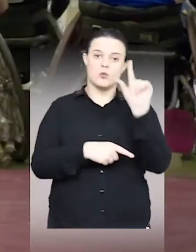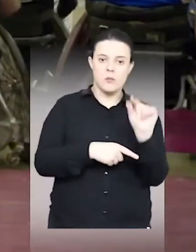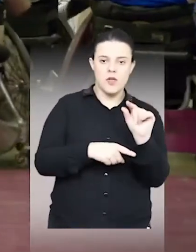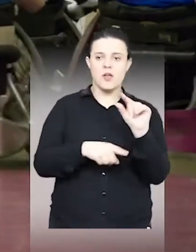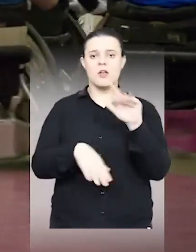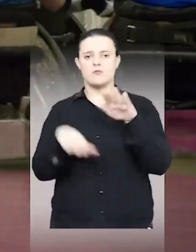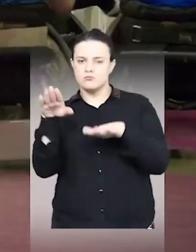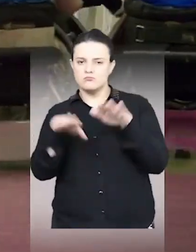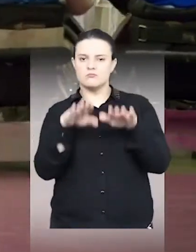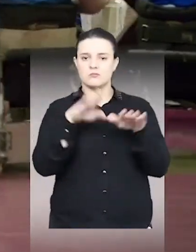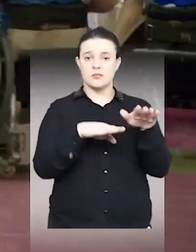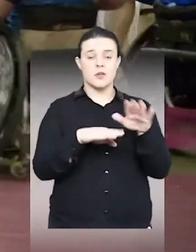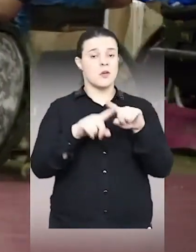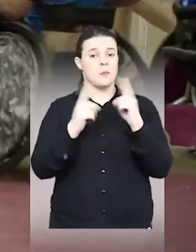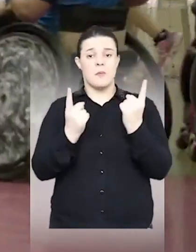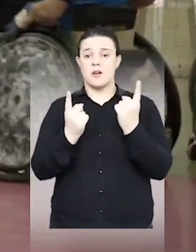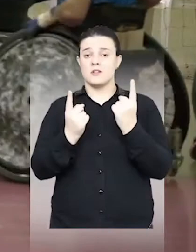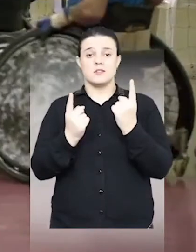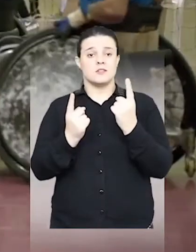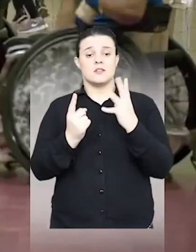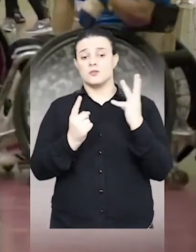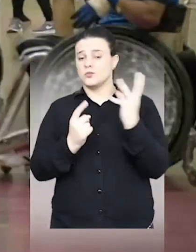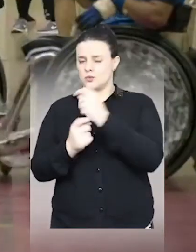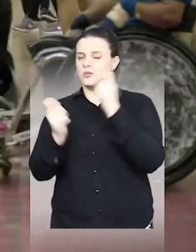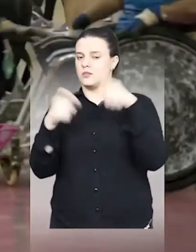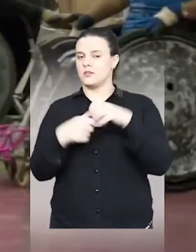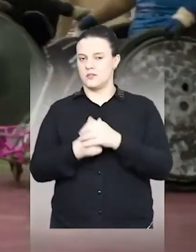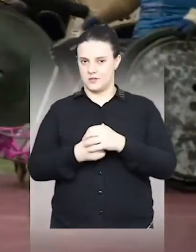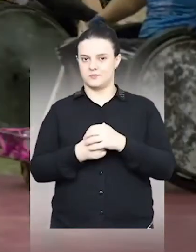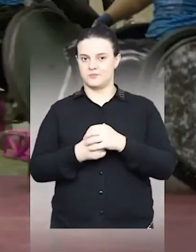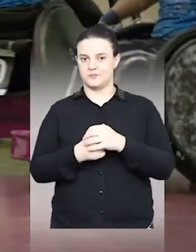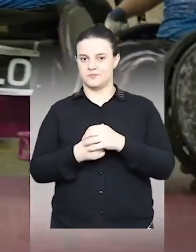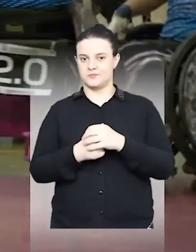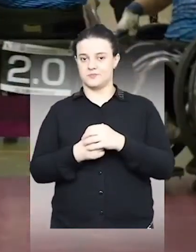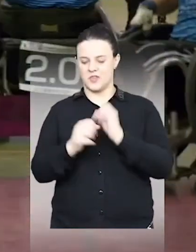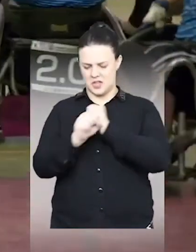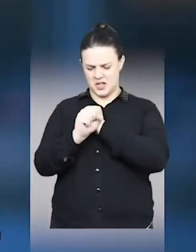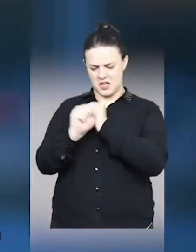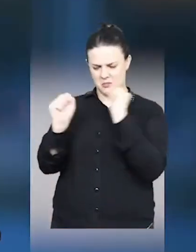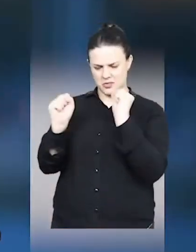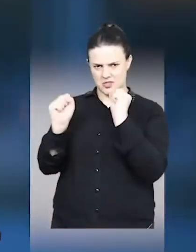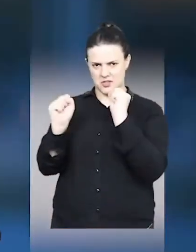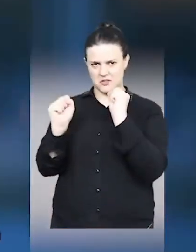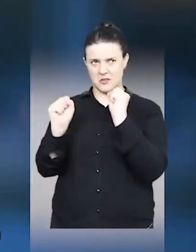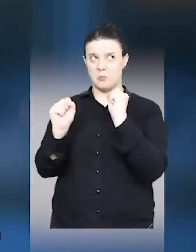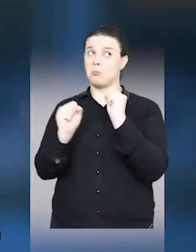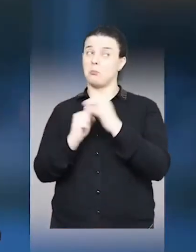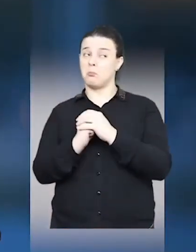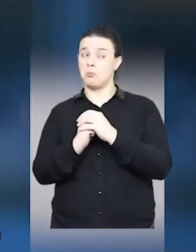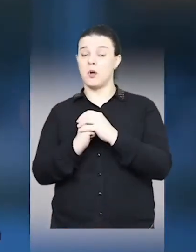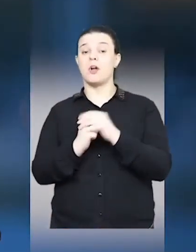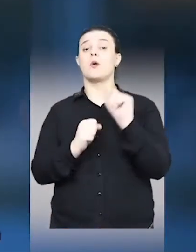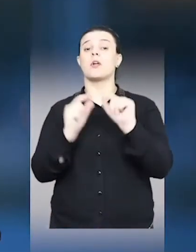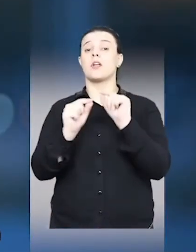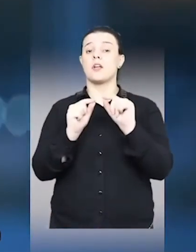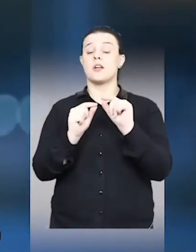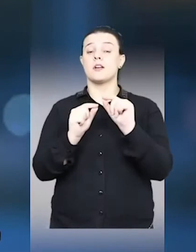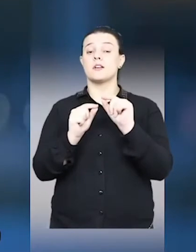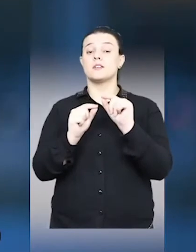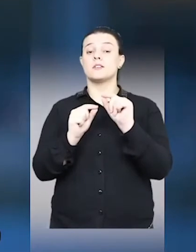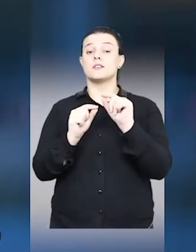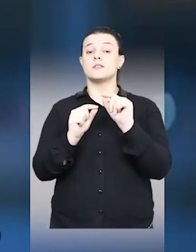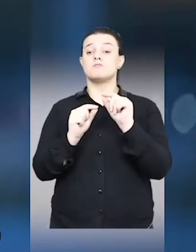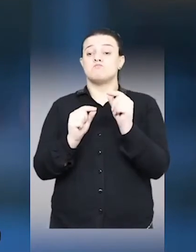ajuda, outros precisam de menos, mas tudo é possível. O impossível para mim é tipo